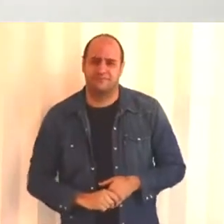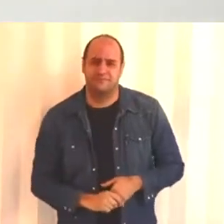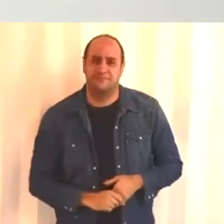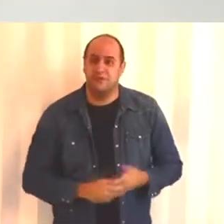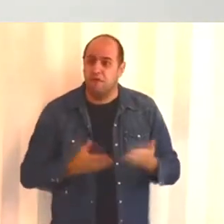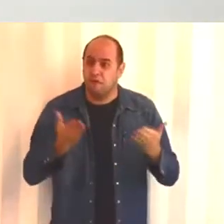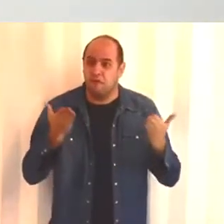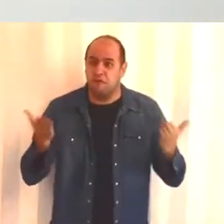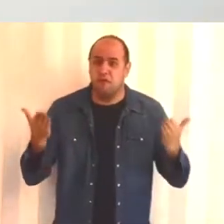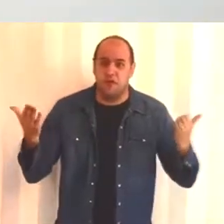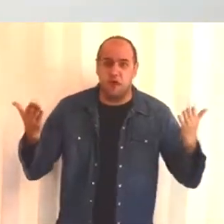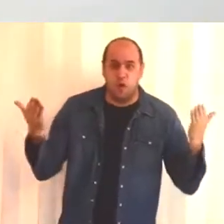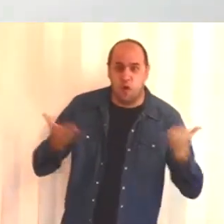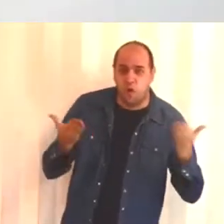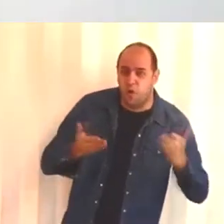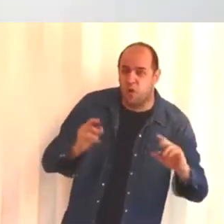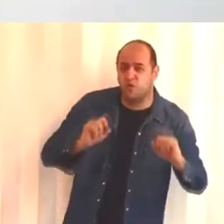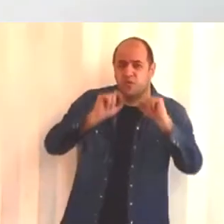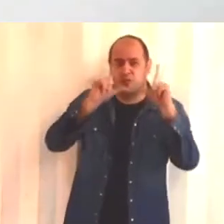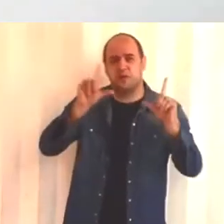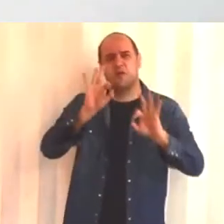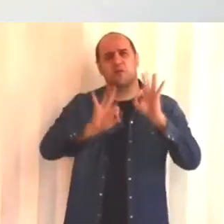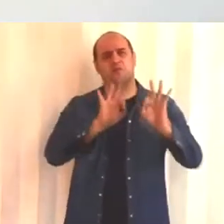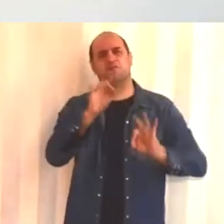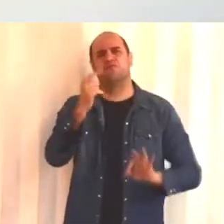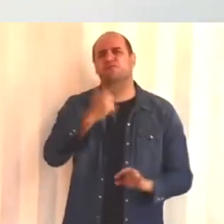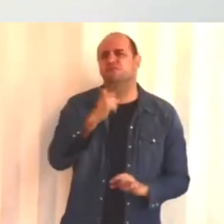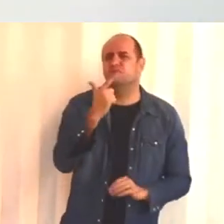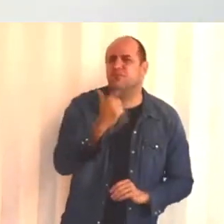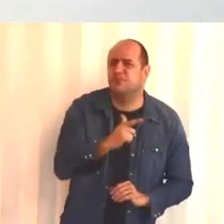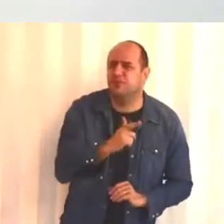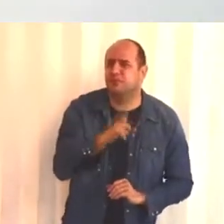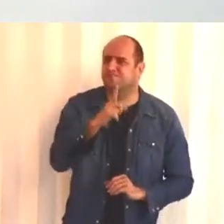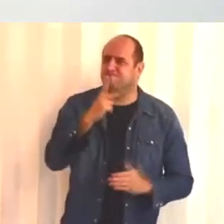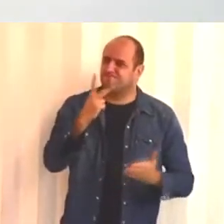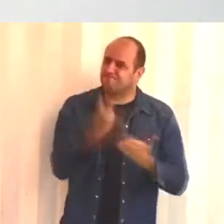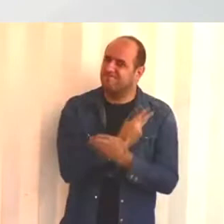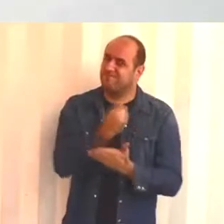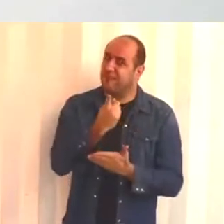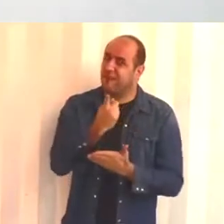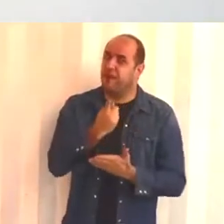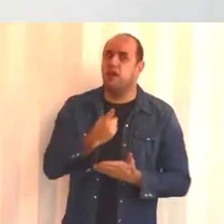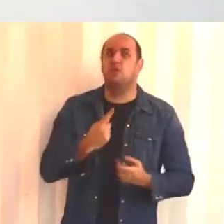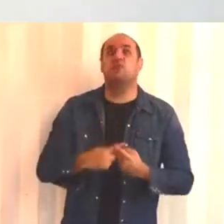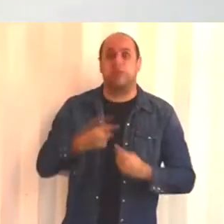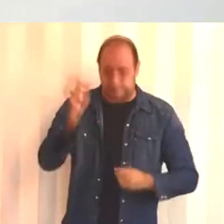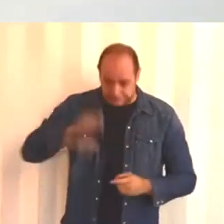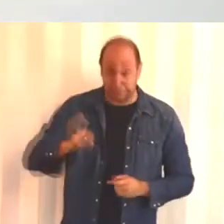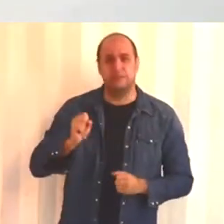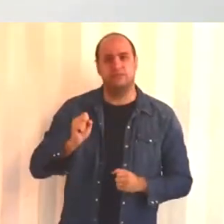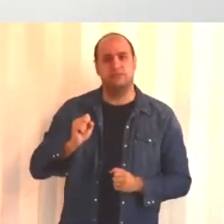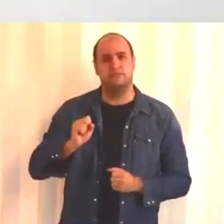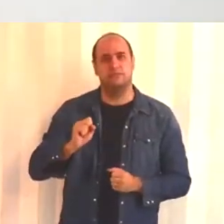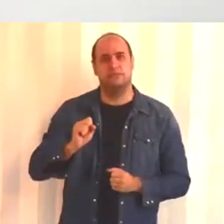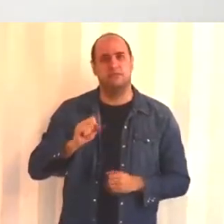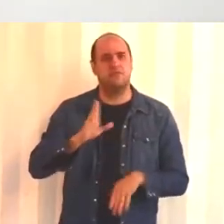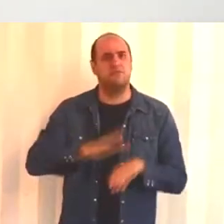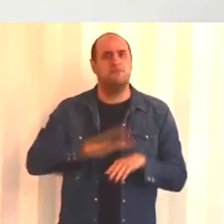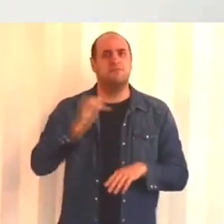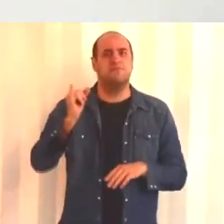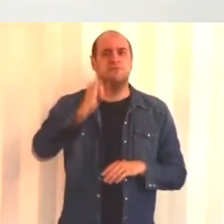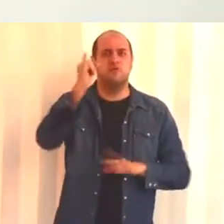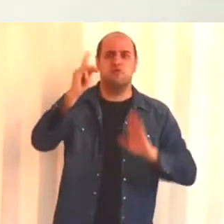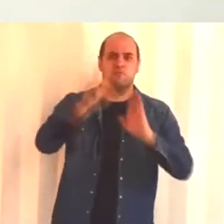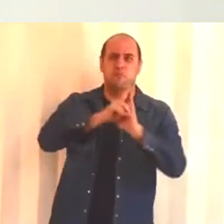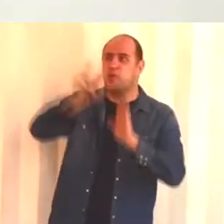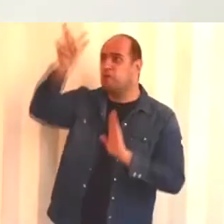se você não tem nesta manhã um motivo para louvar a Deus, eu acho que você está equivocado, porque você tem. O principal deles é o